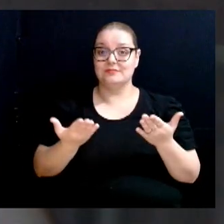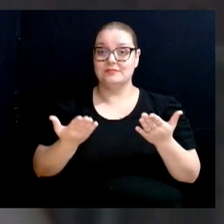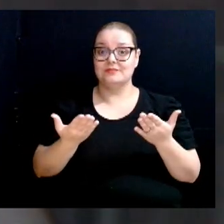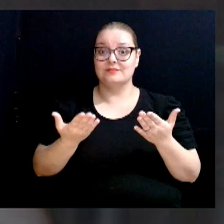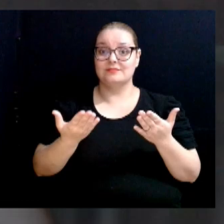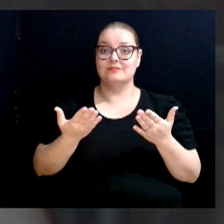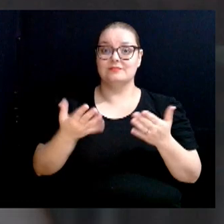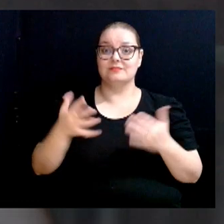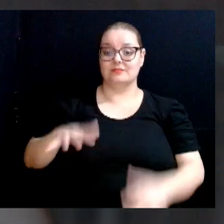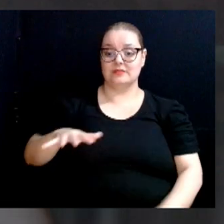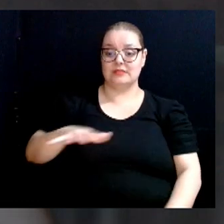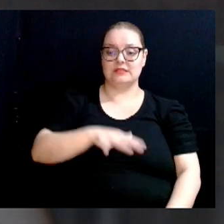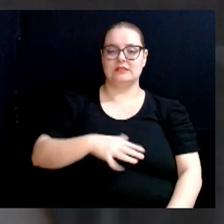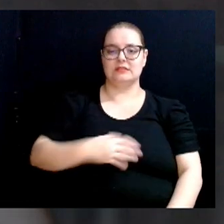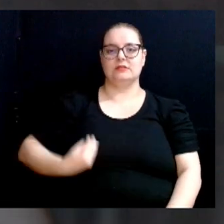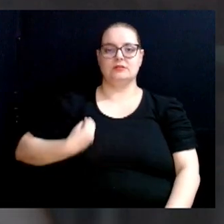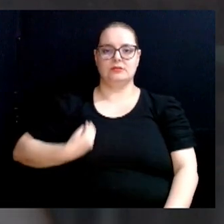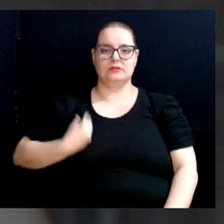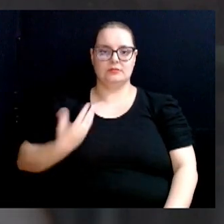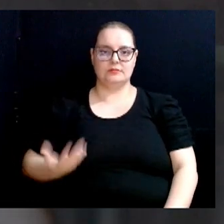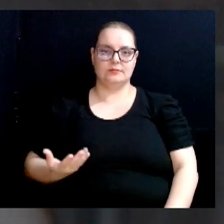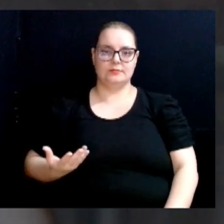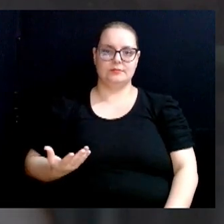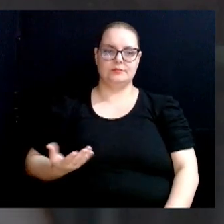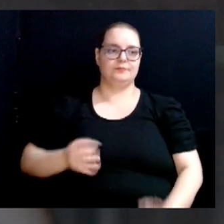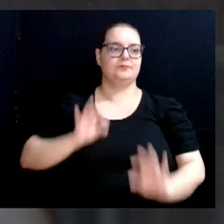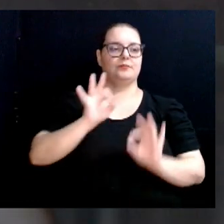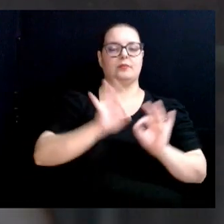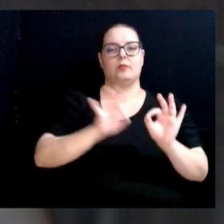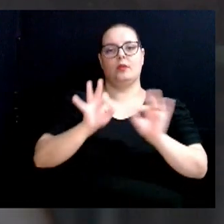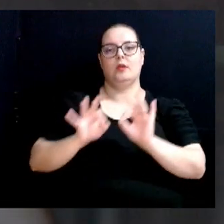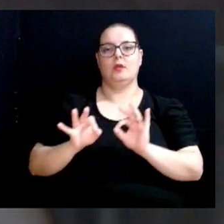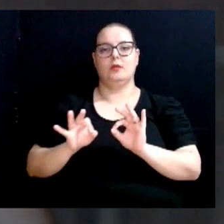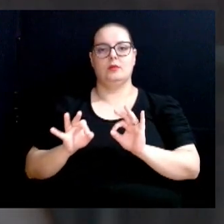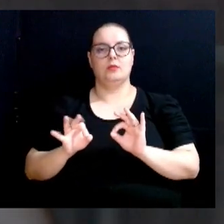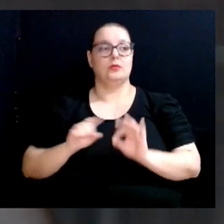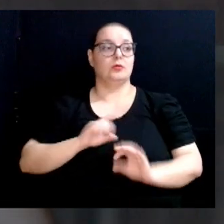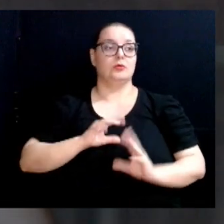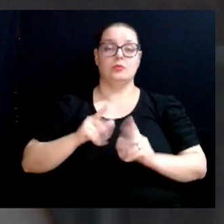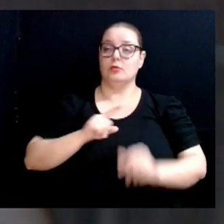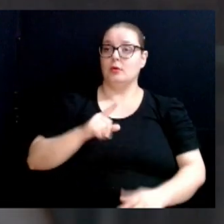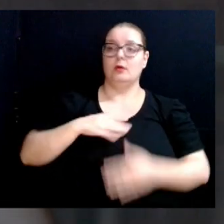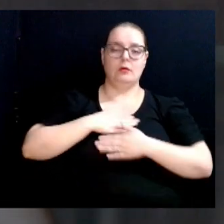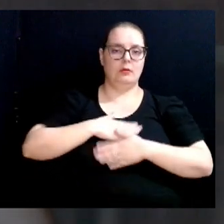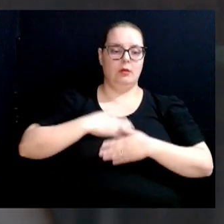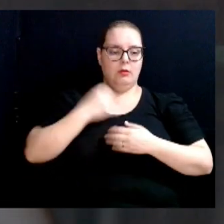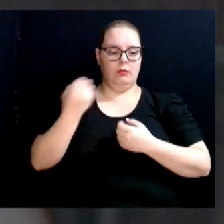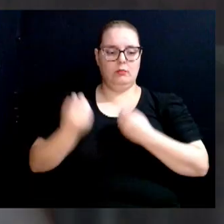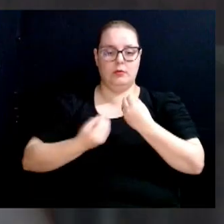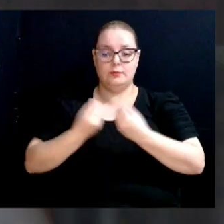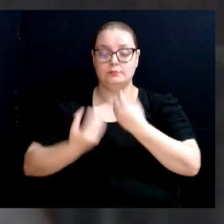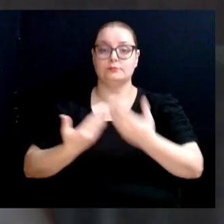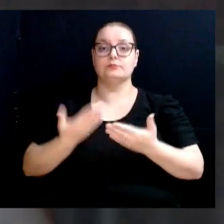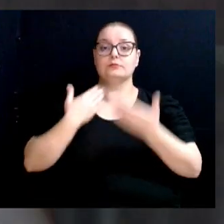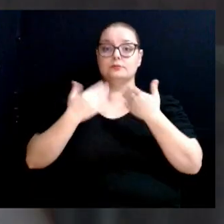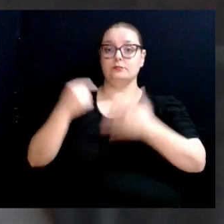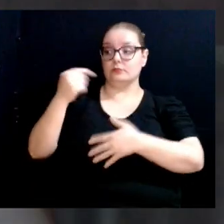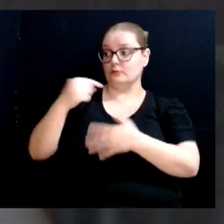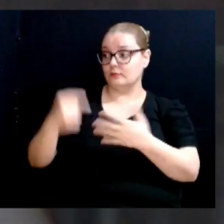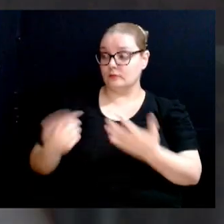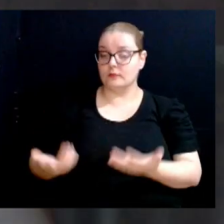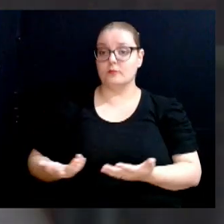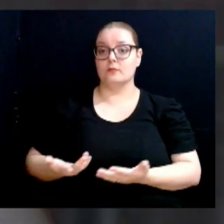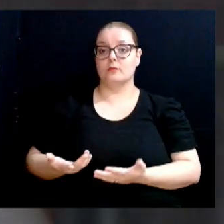vida, seja da organização, aquilo que está desagradando, quanto que eles têm conversado sobre as questões, sobre os sonhos,